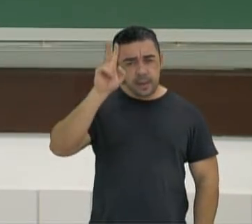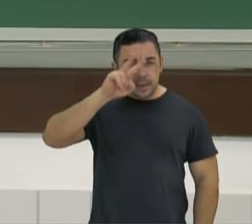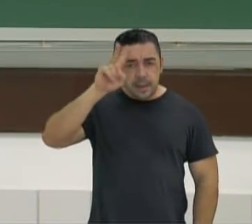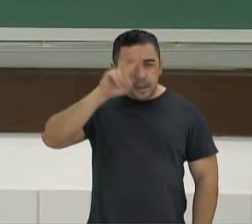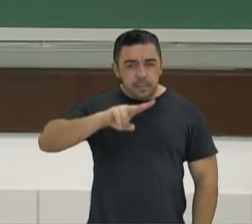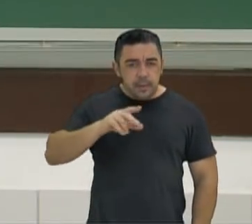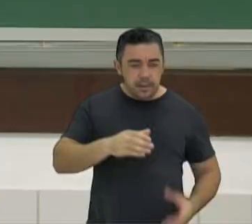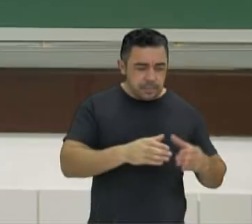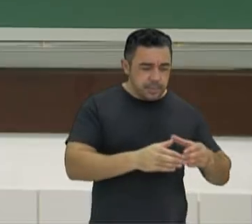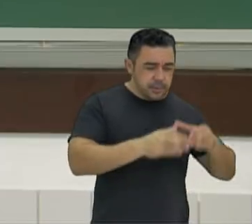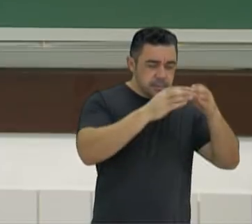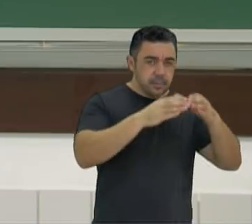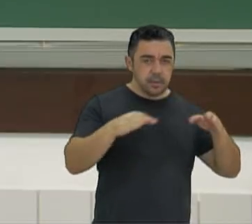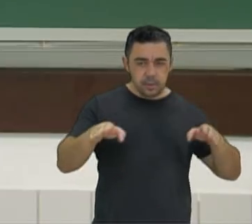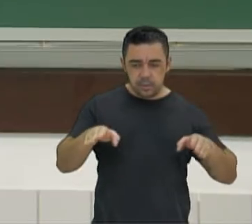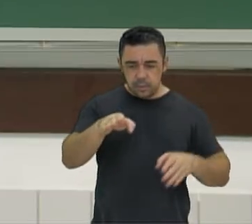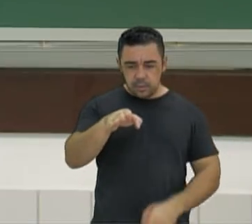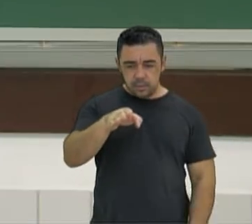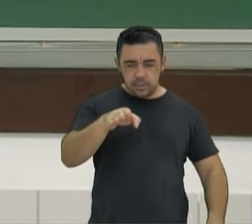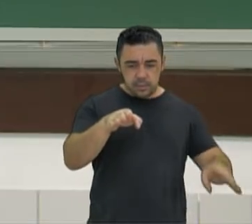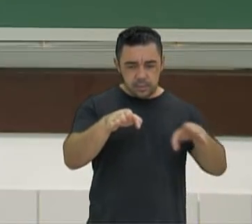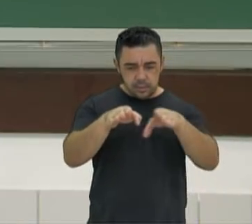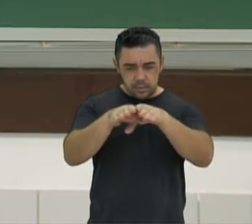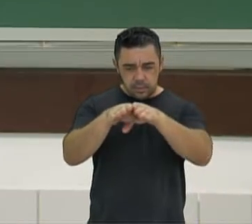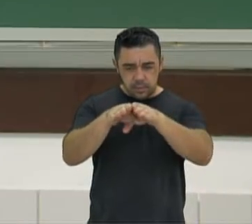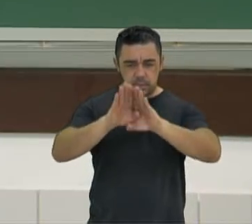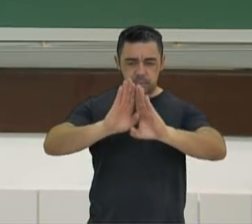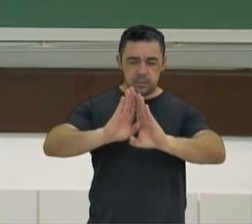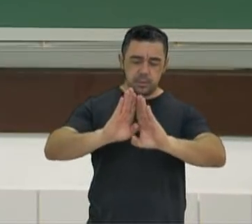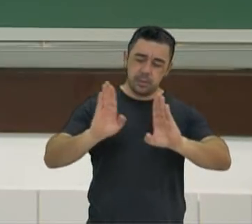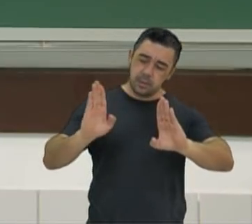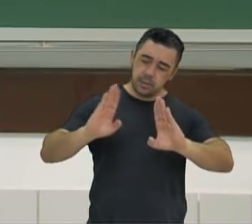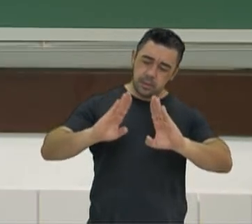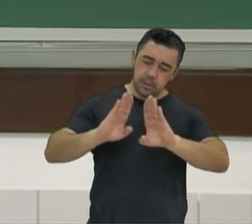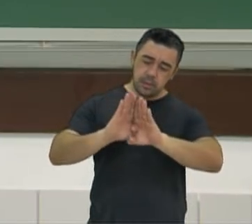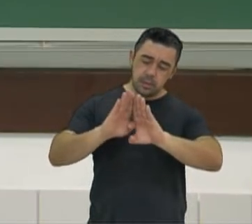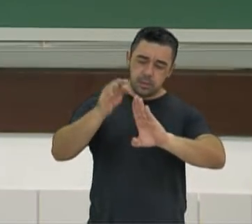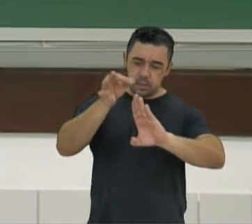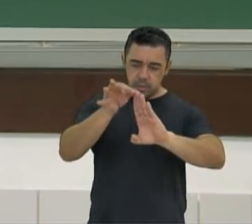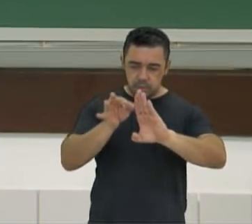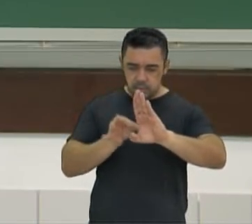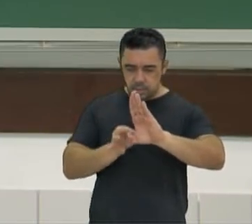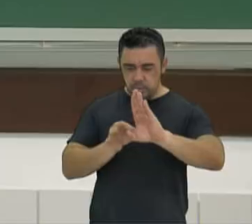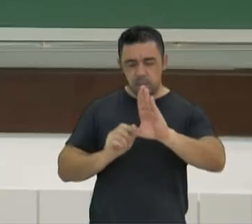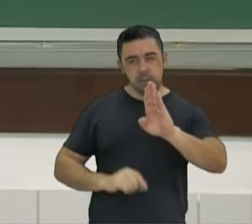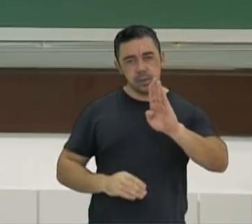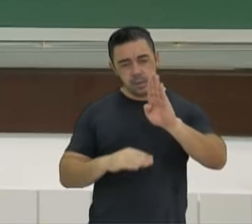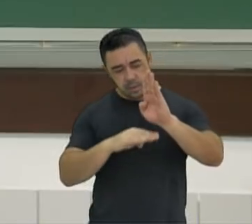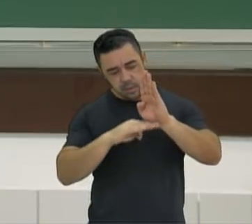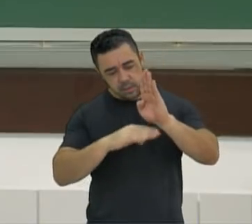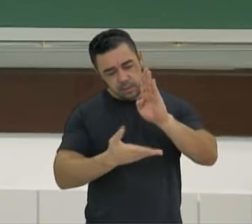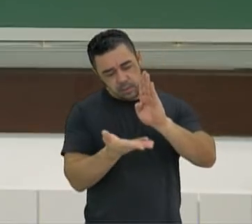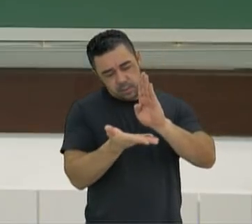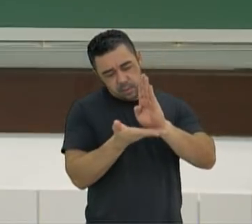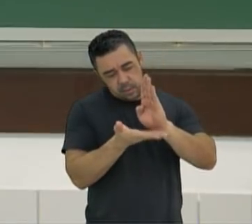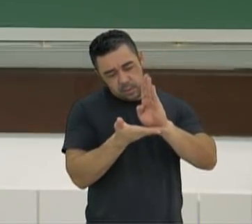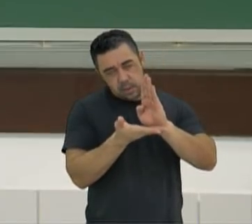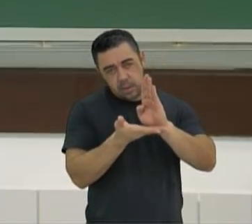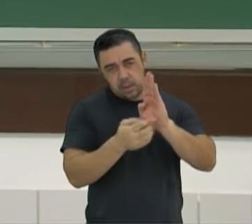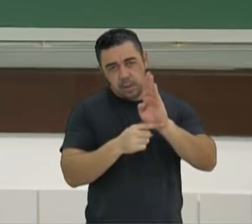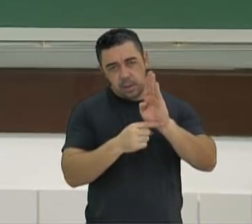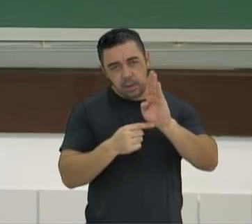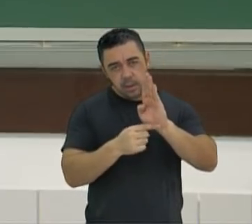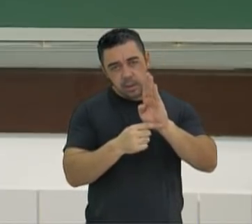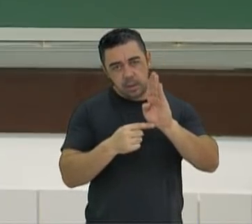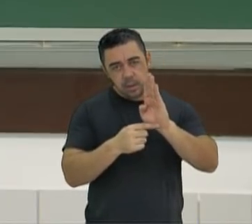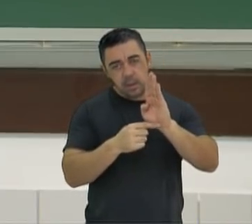aquela linha que encontra duas faces? É a linha que encontra a face lateral com a base, ou as faces